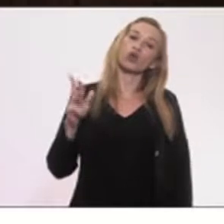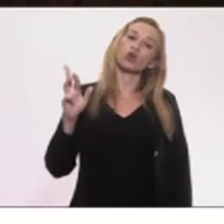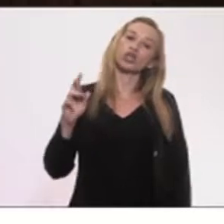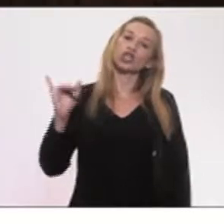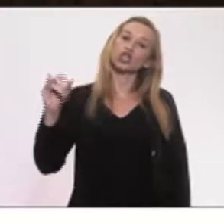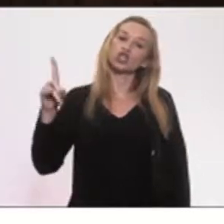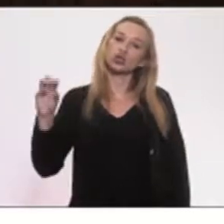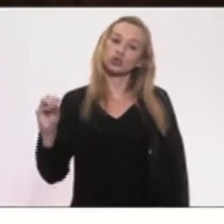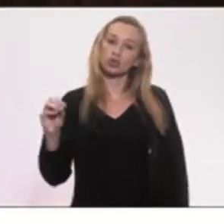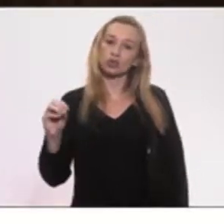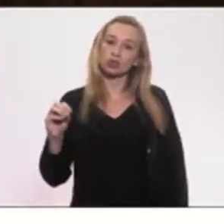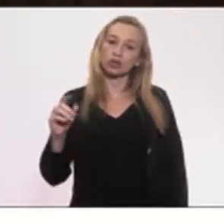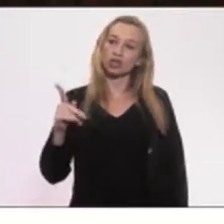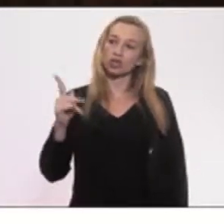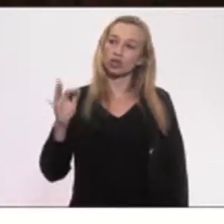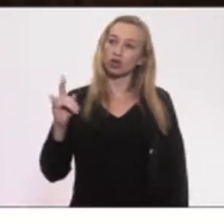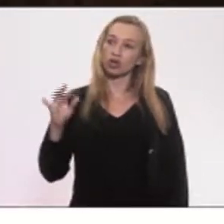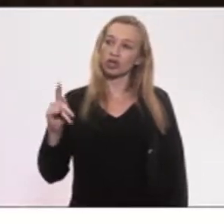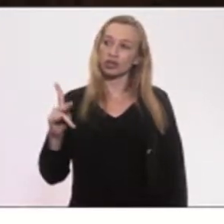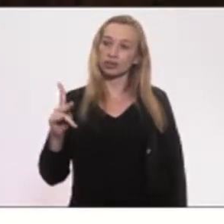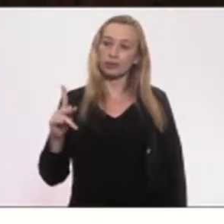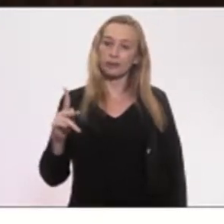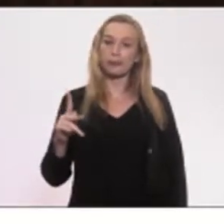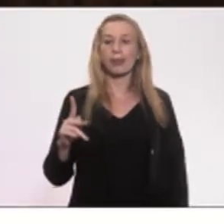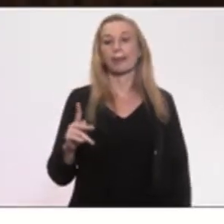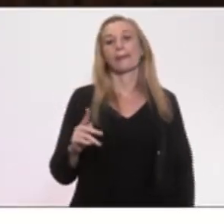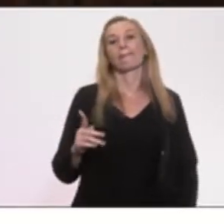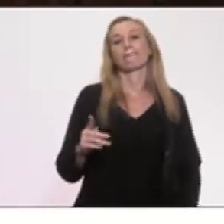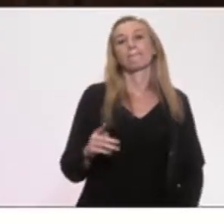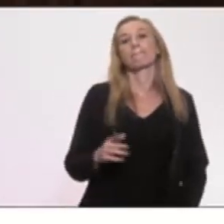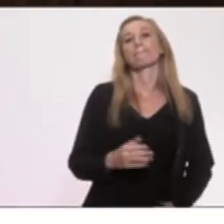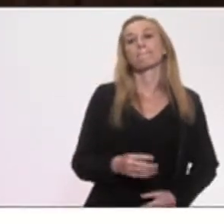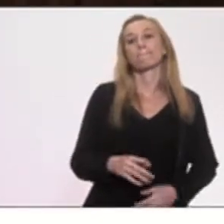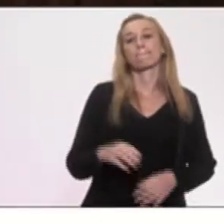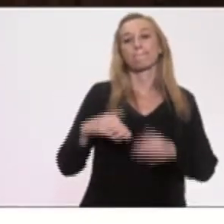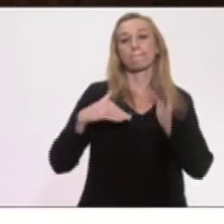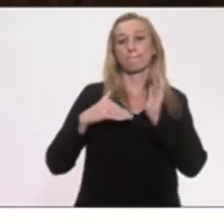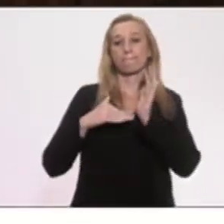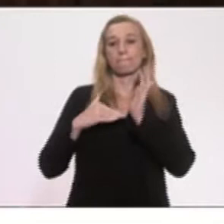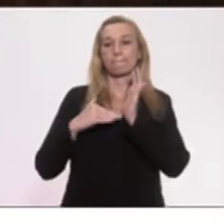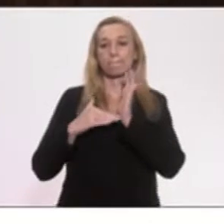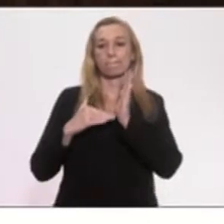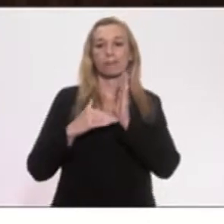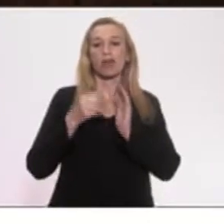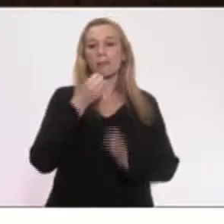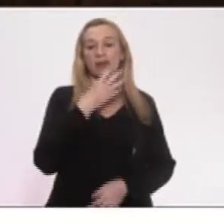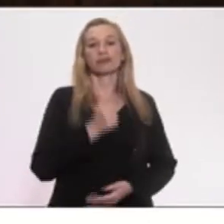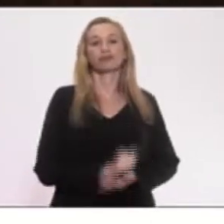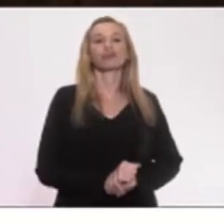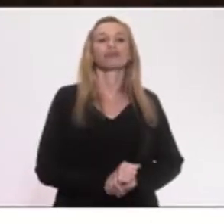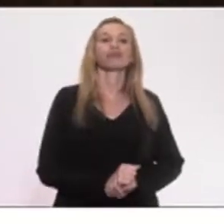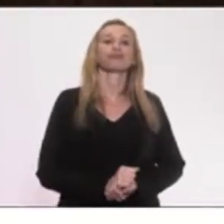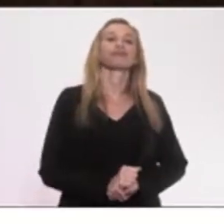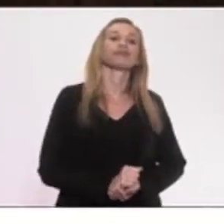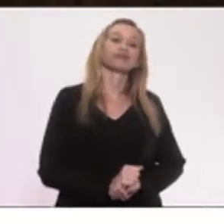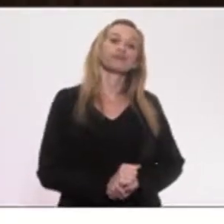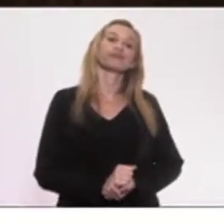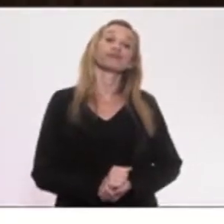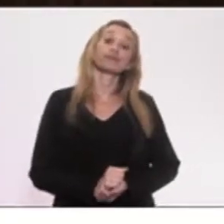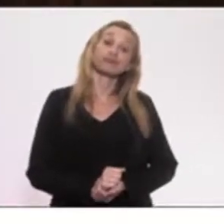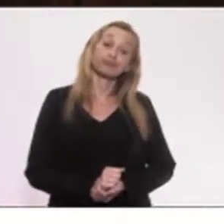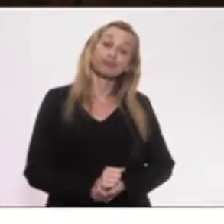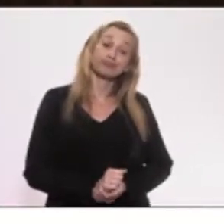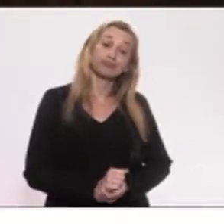que representou naquele ato a Câmara de Governança Metropolitana. Pois bem, instalado o Conselho